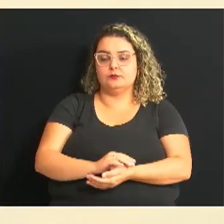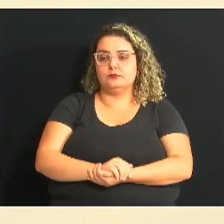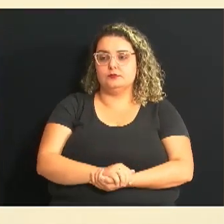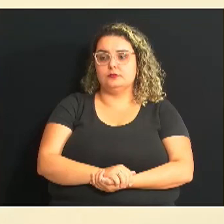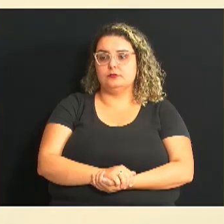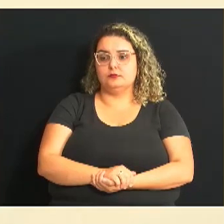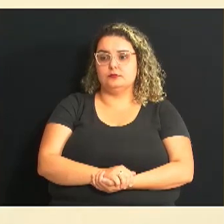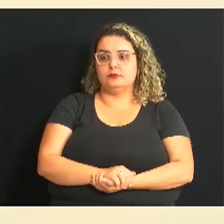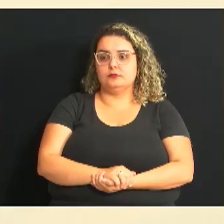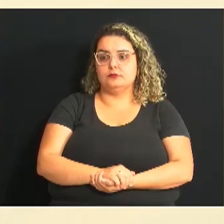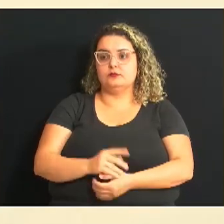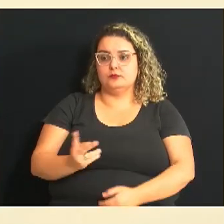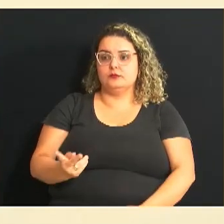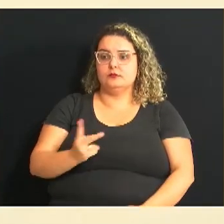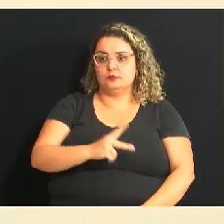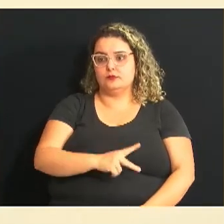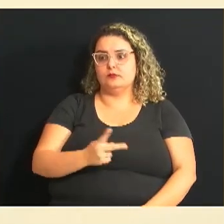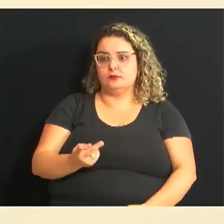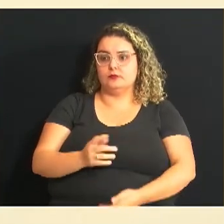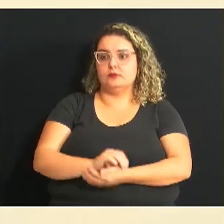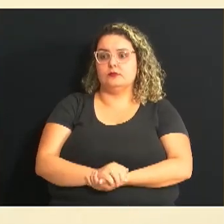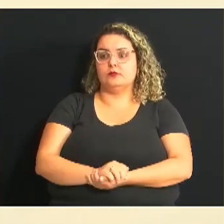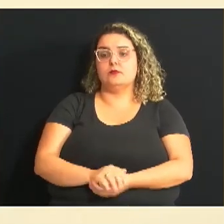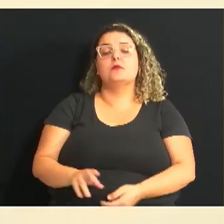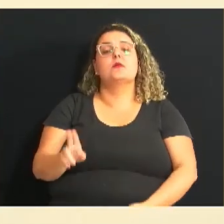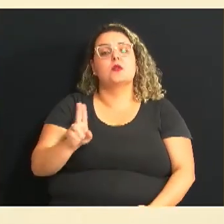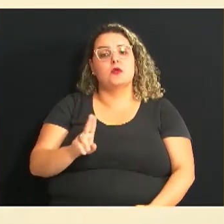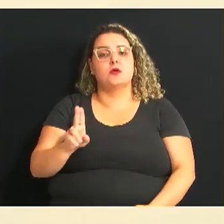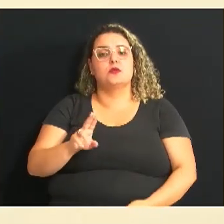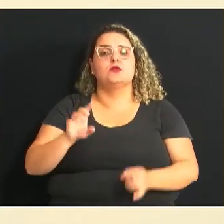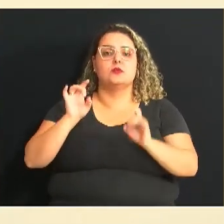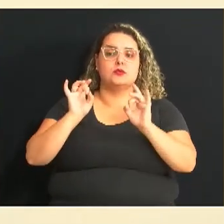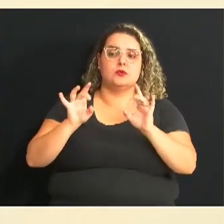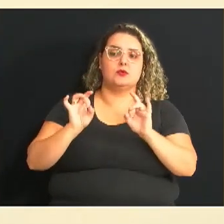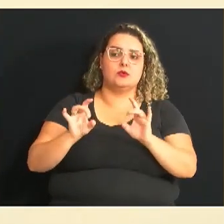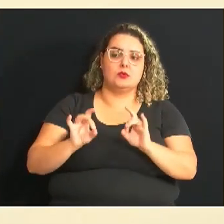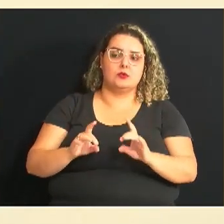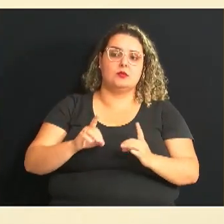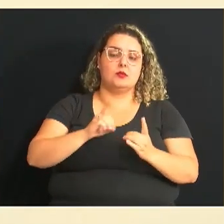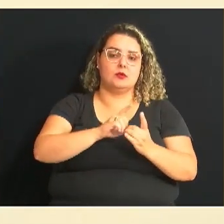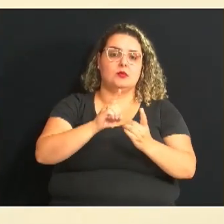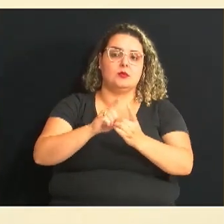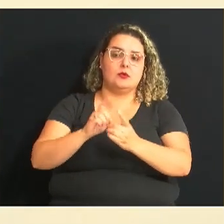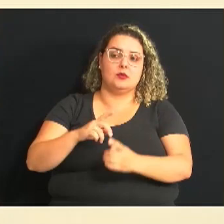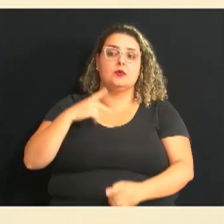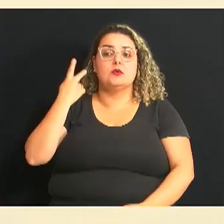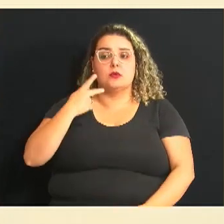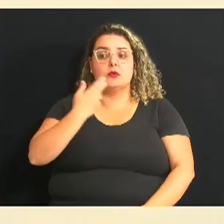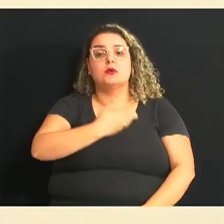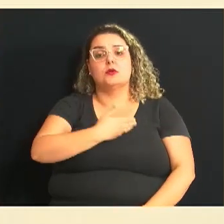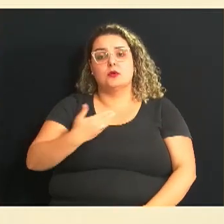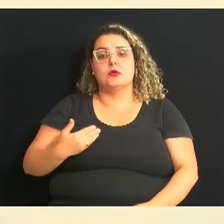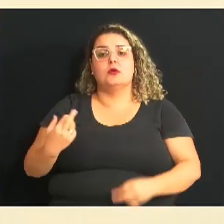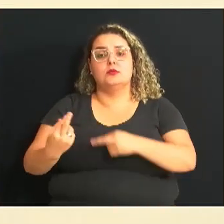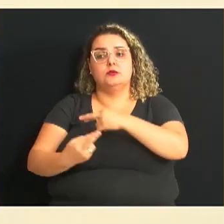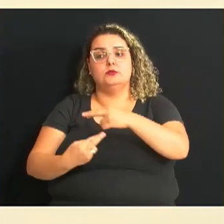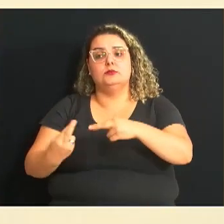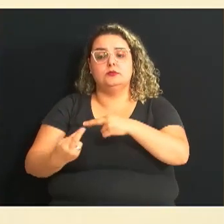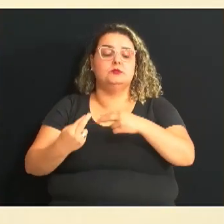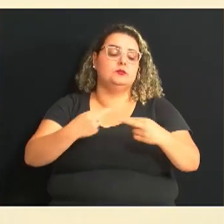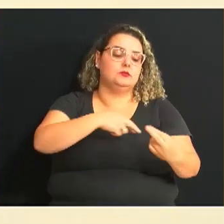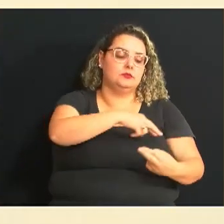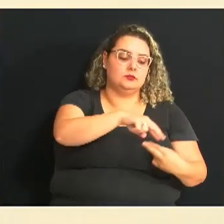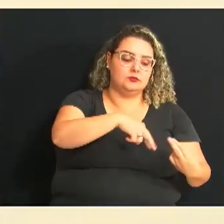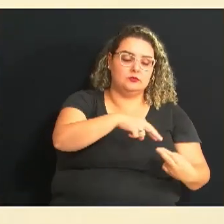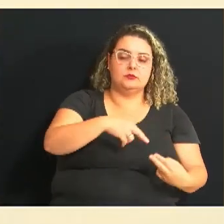os dois fundos, né, vão ser utilizados especificamente para atendimento das políticas públicas relacionadas àquele